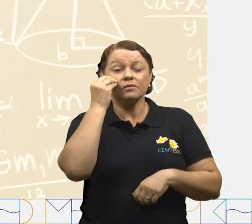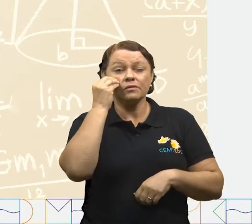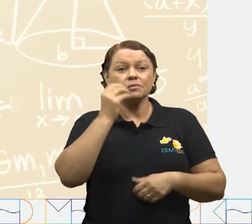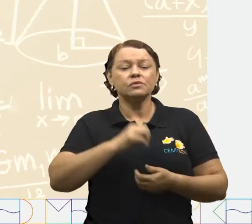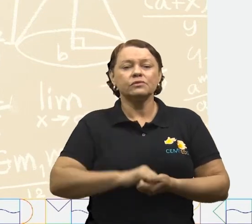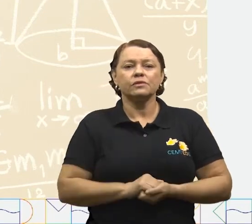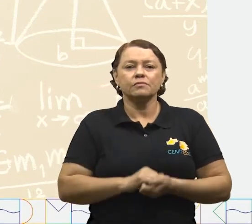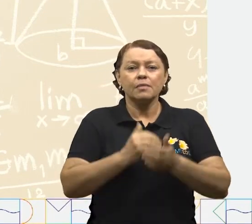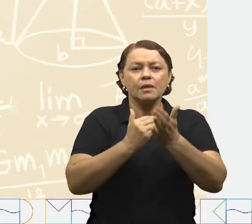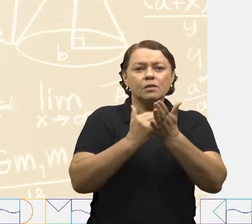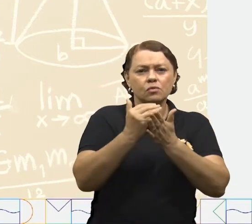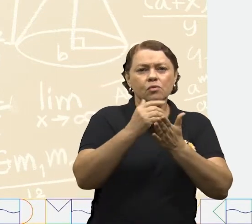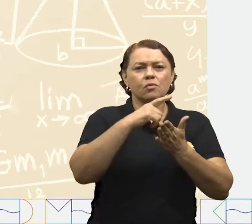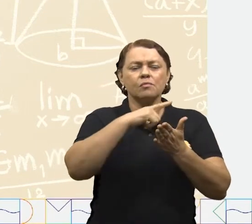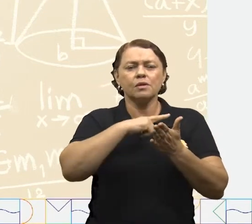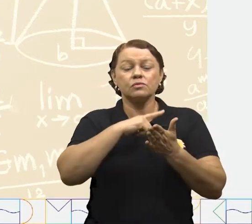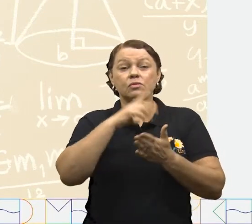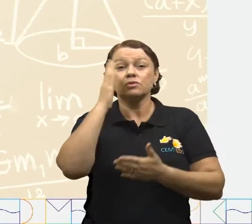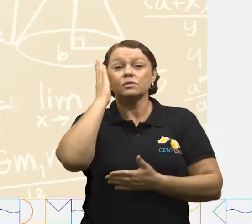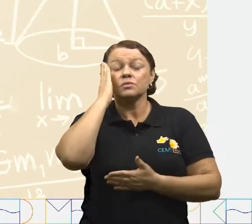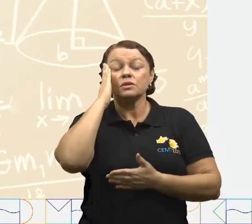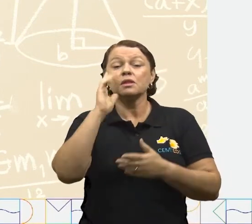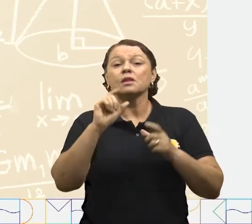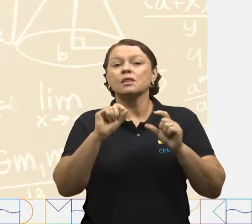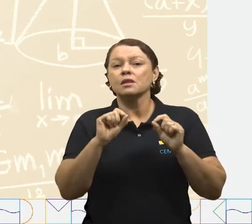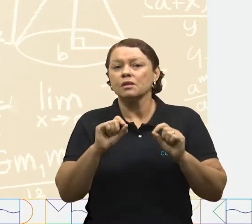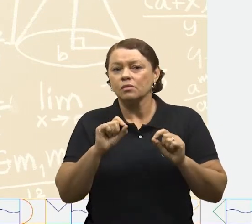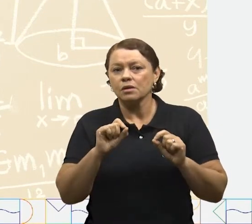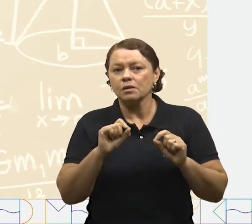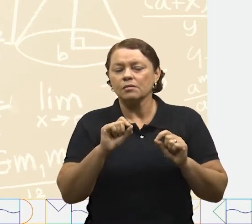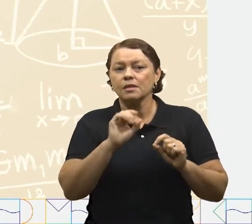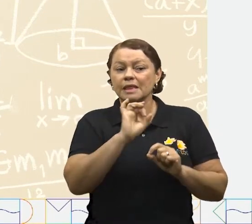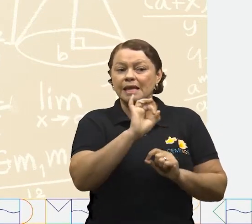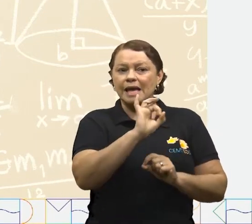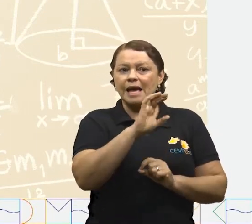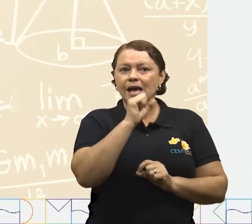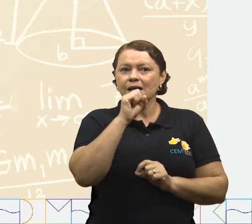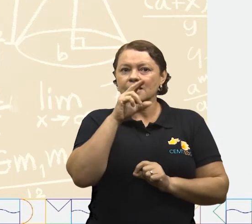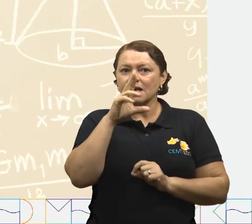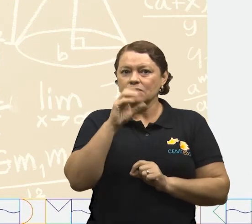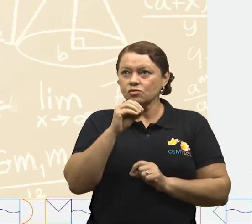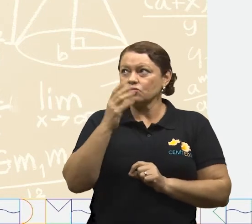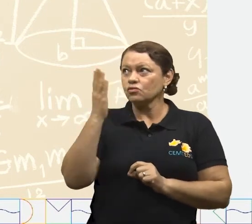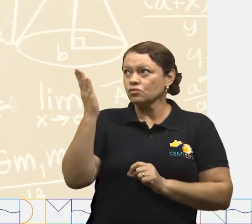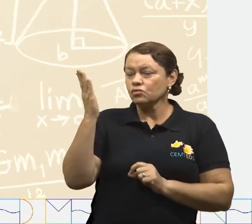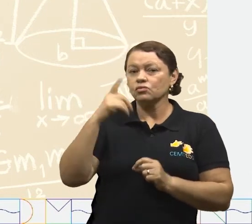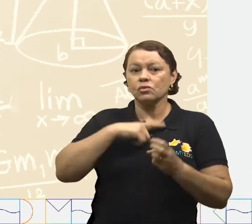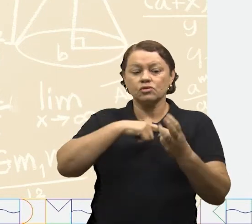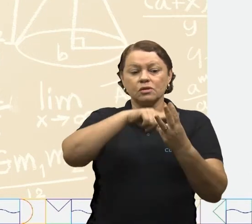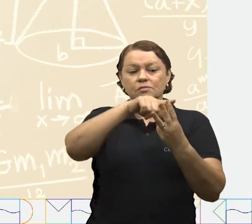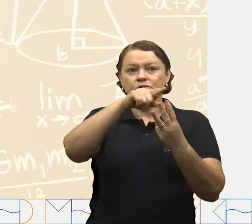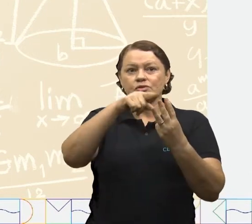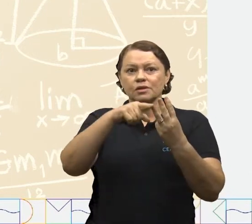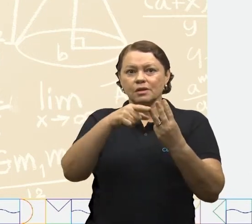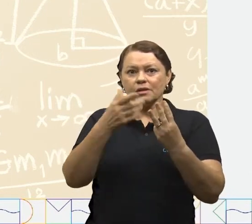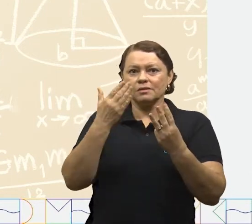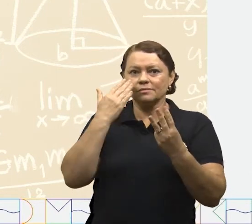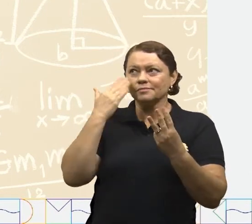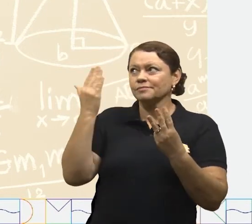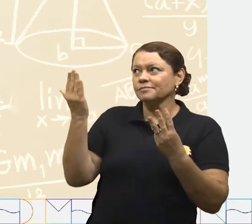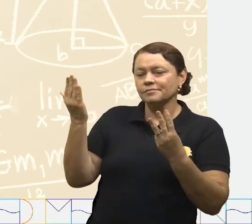a princípio temos que entender o seguinte cada suco que no total tem uns três